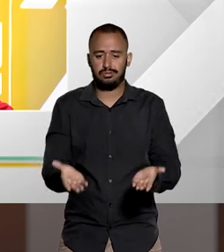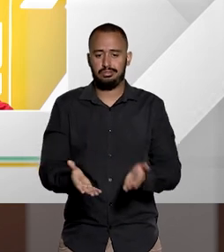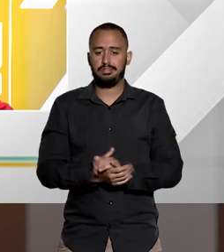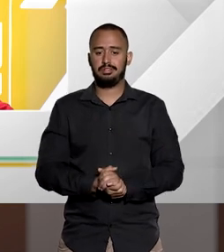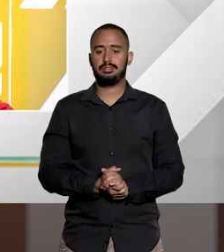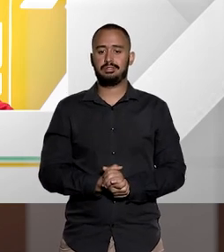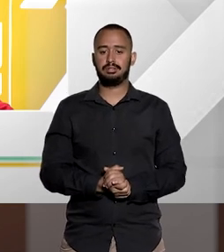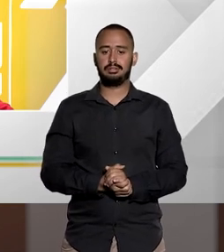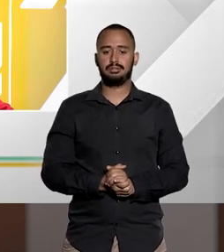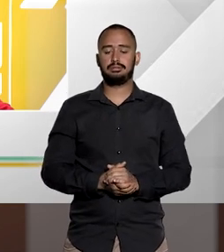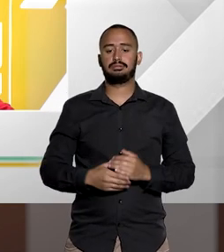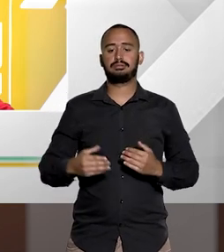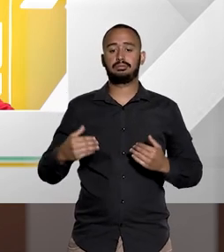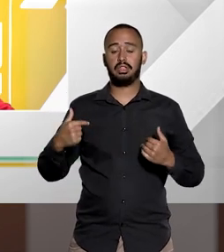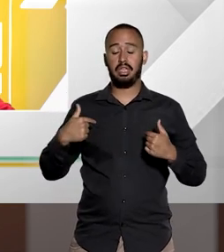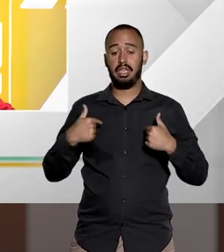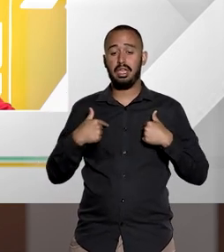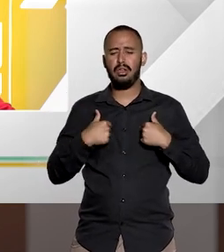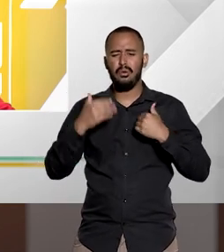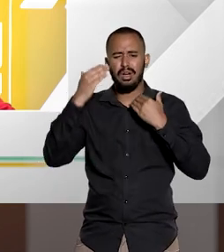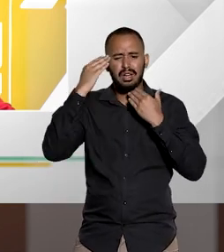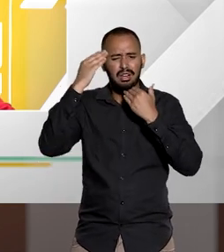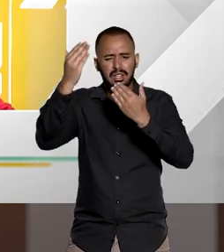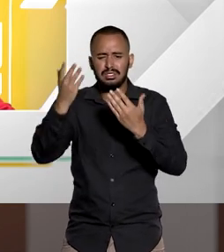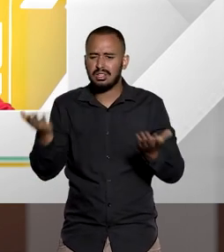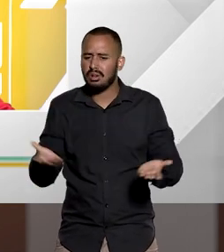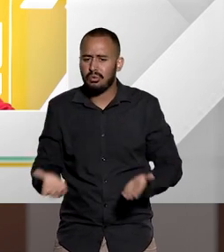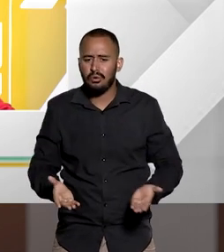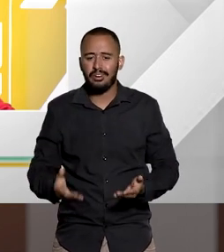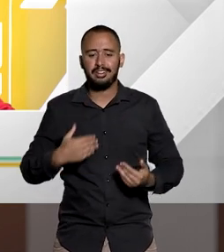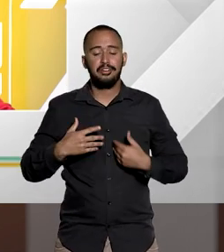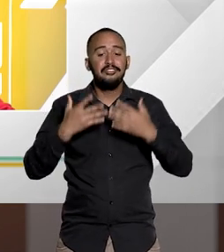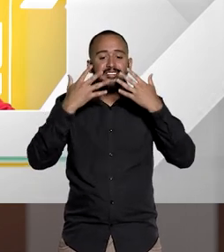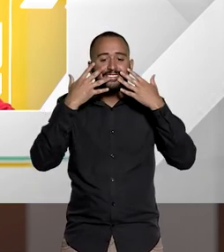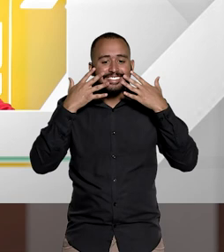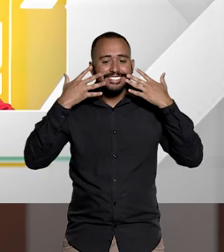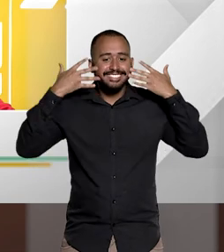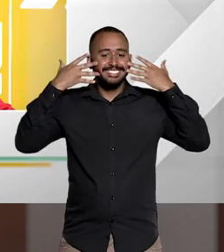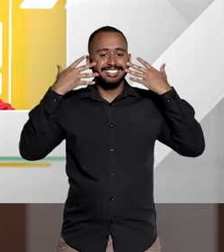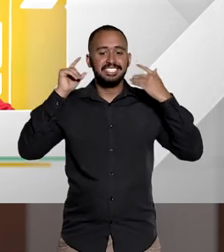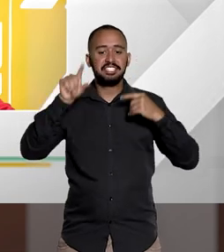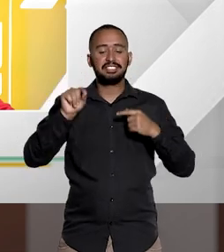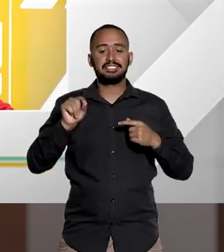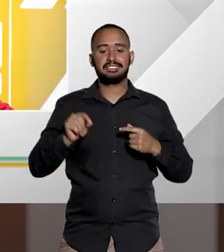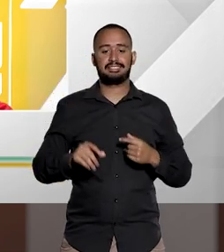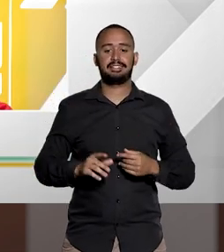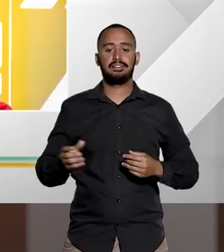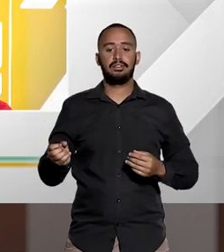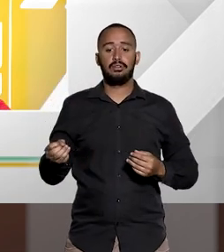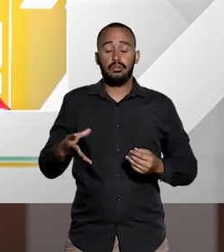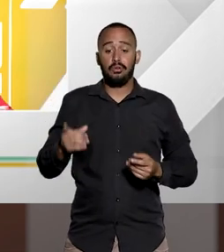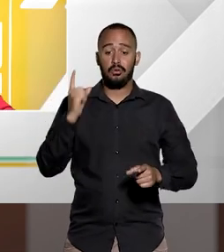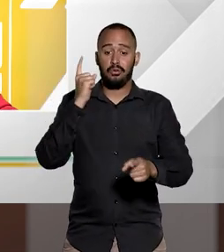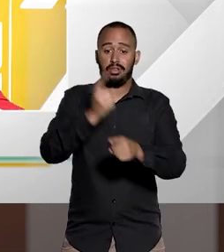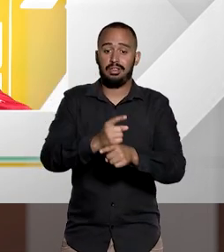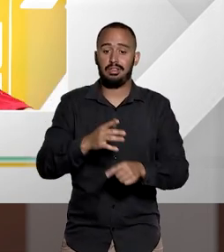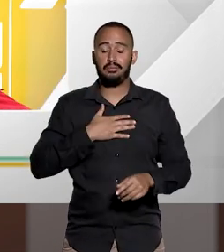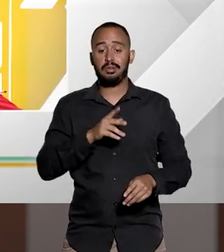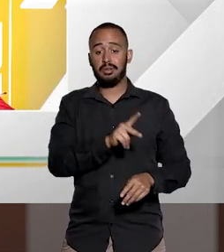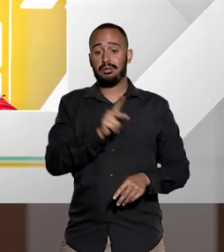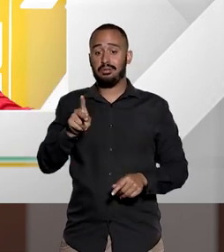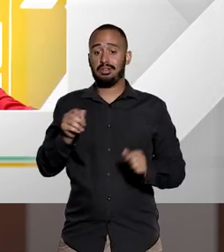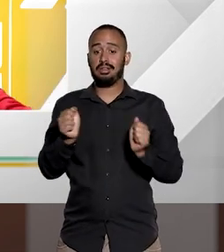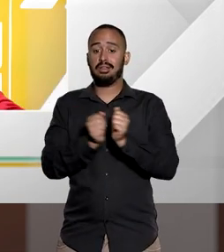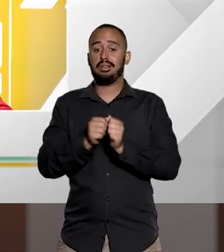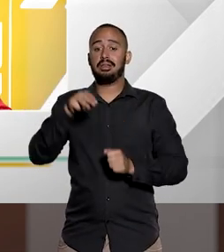hoje. Meus queridos, eu que agradeço. Para mim, quando eu recebi esse convite, eu fiquei tão contente desse reencontro com a minha professora Maria